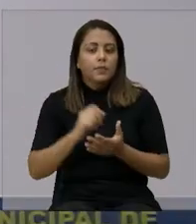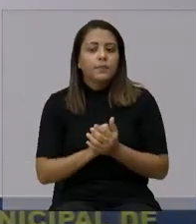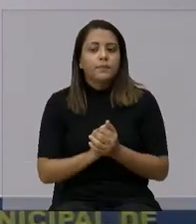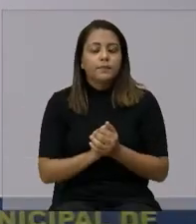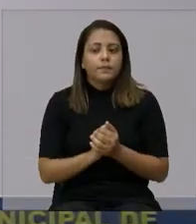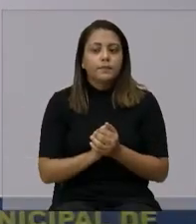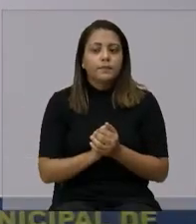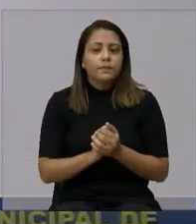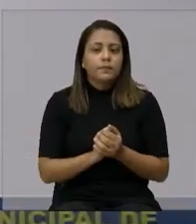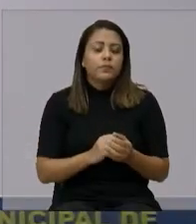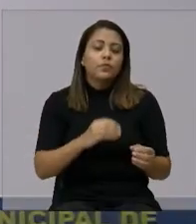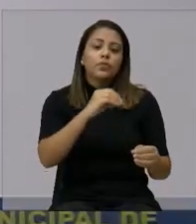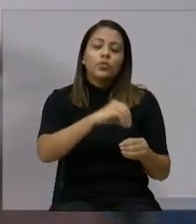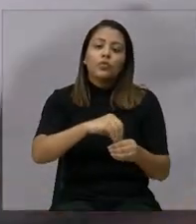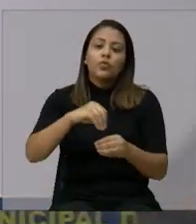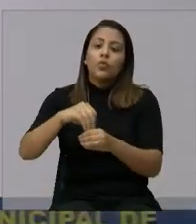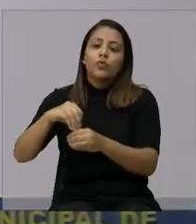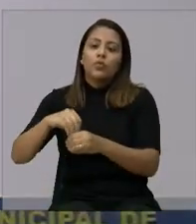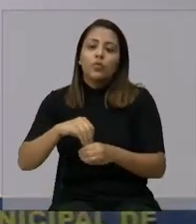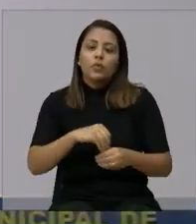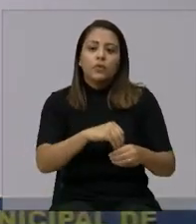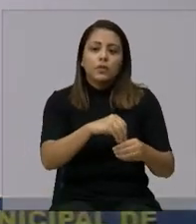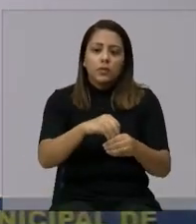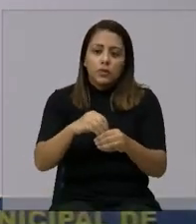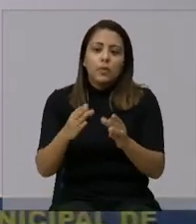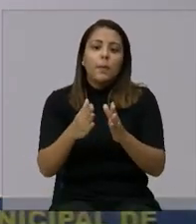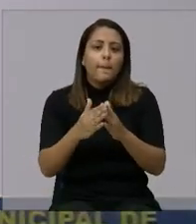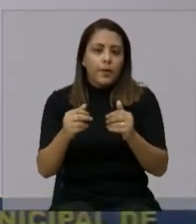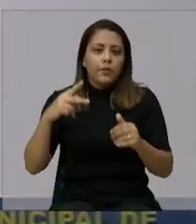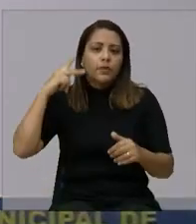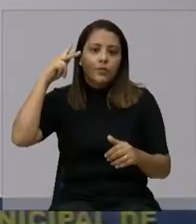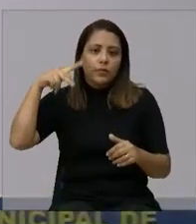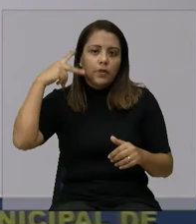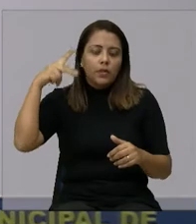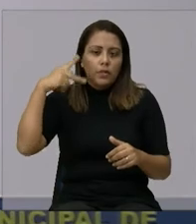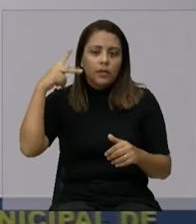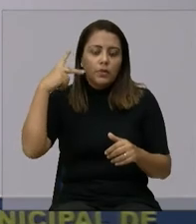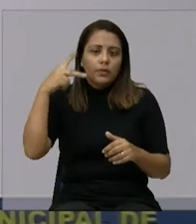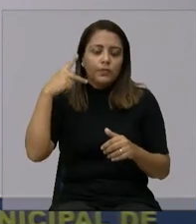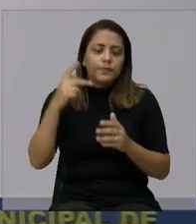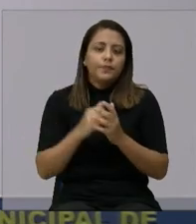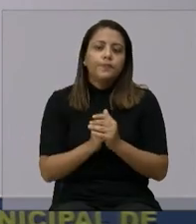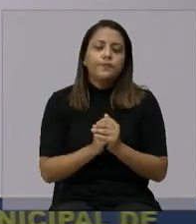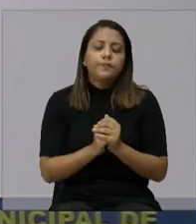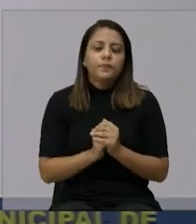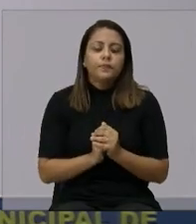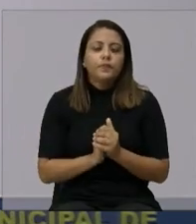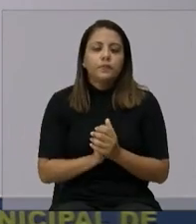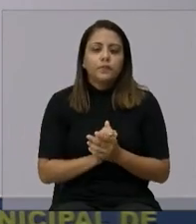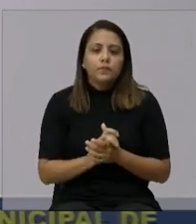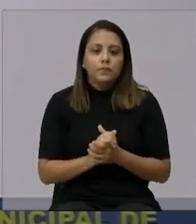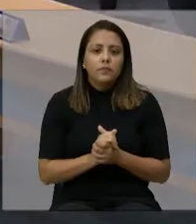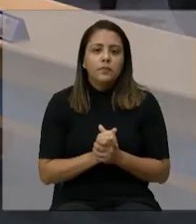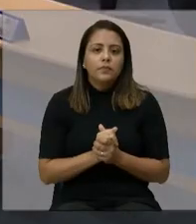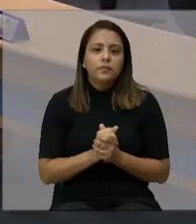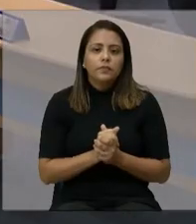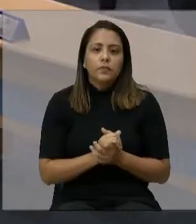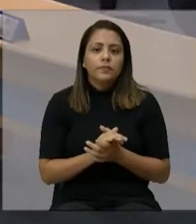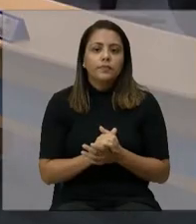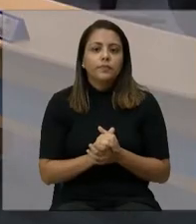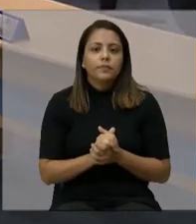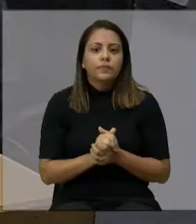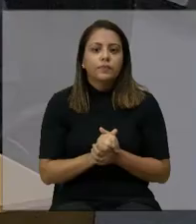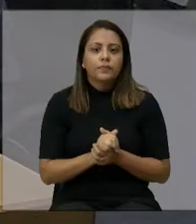votação, o pedido verbal do vereador José Dimas. Vereadores favoráveis, permaneça como estão. Os contrários, que se